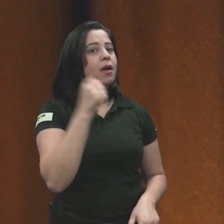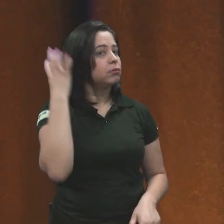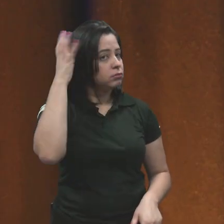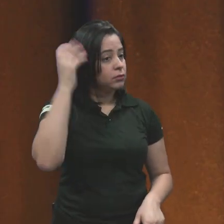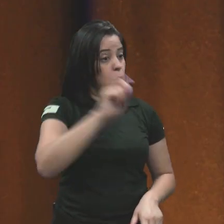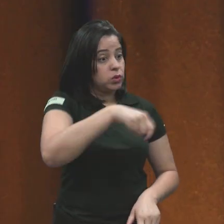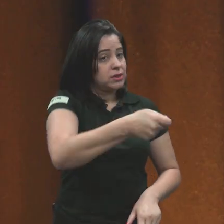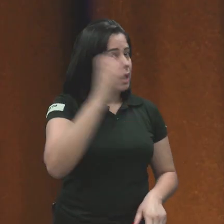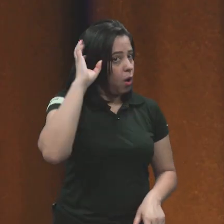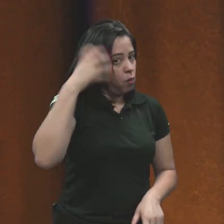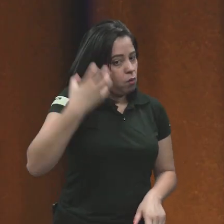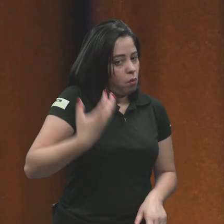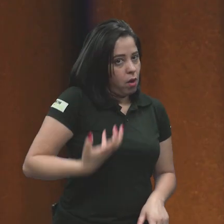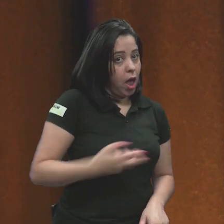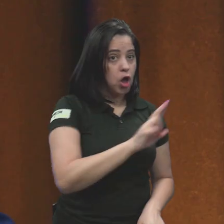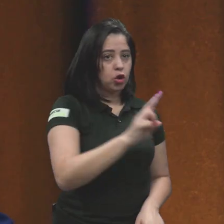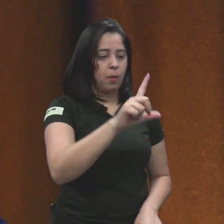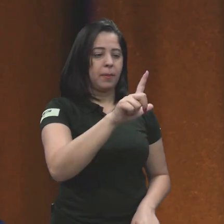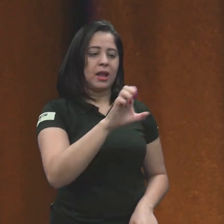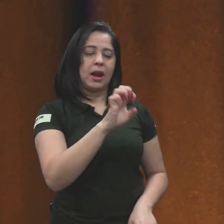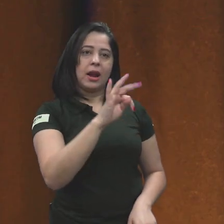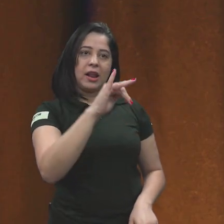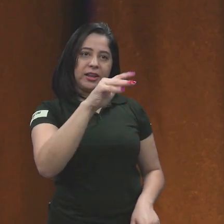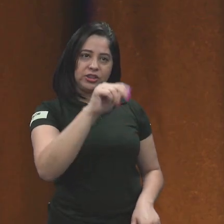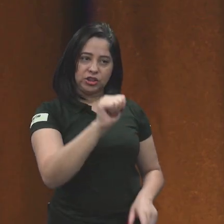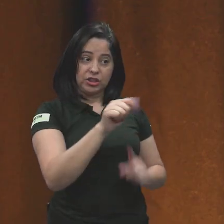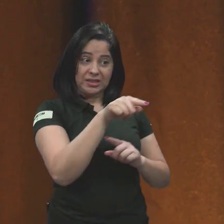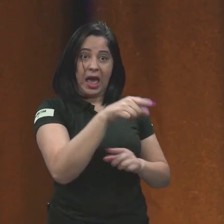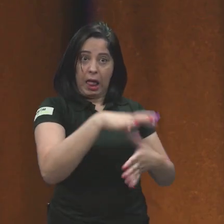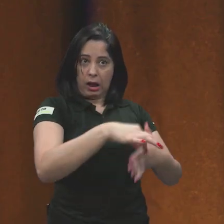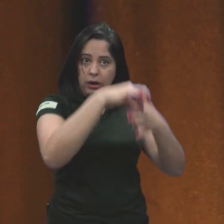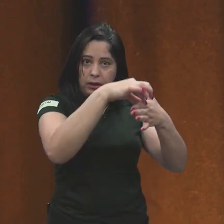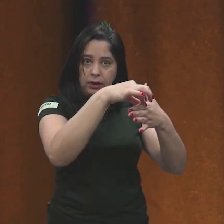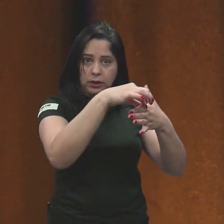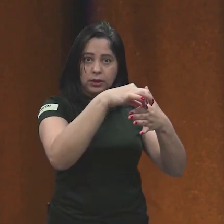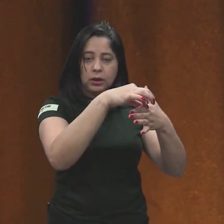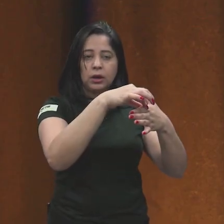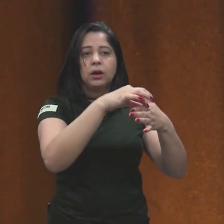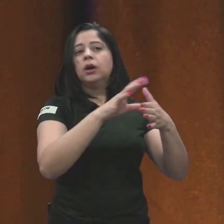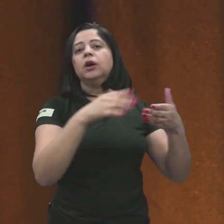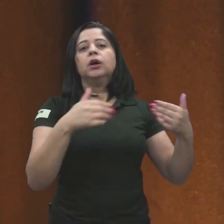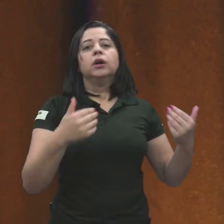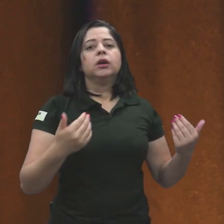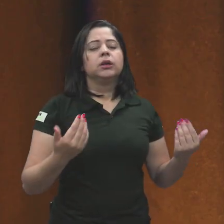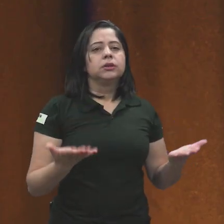deputada do Estado de São Paulo. Né? Então, tudo isso veio rapidamente, né, acontecendo.